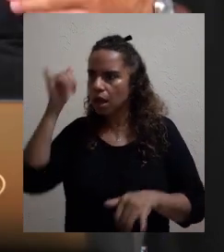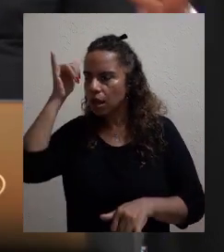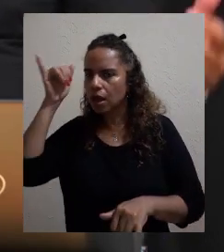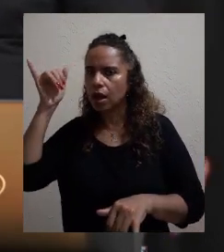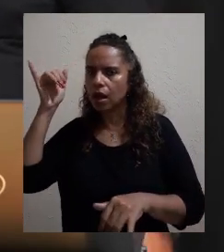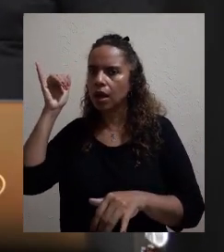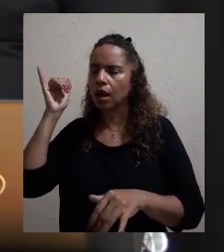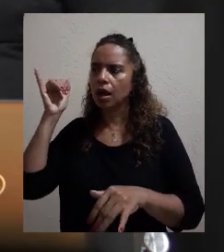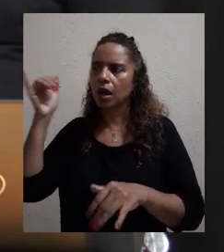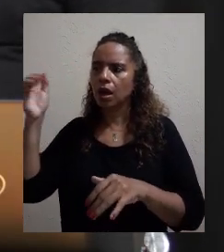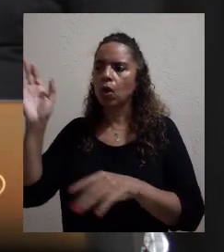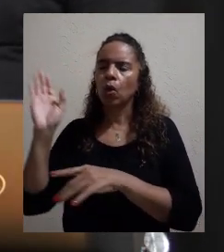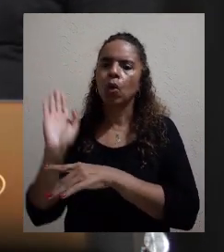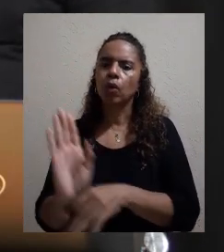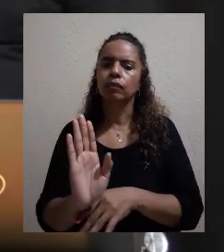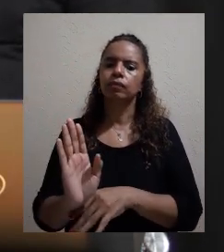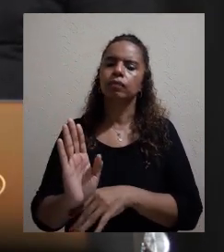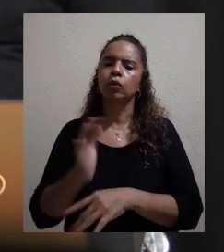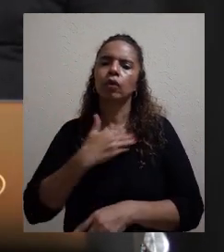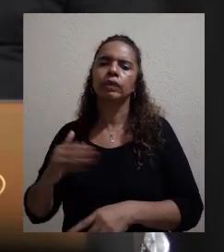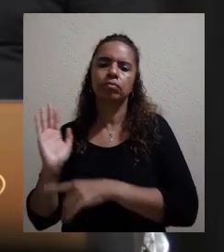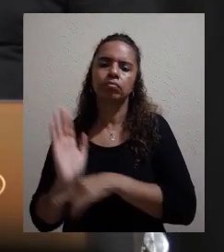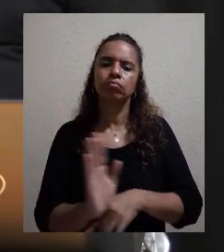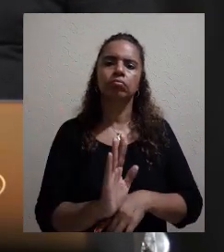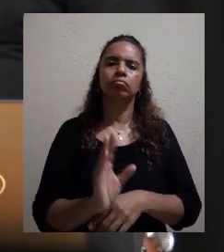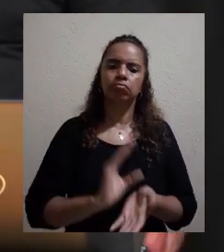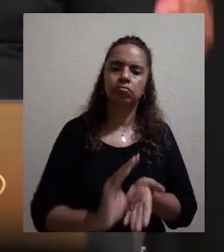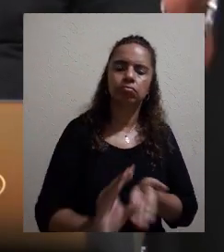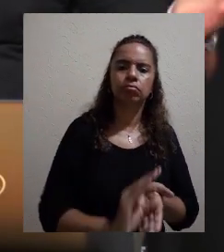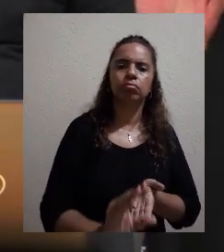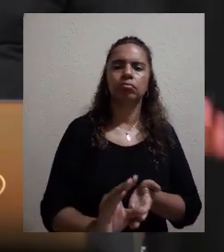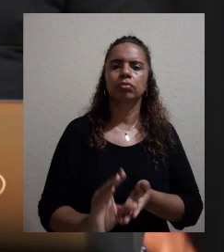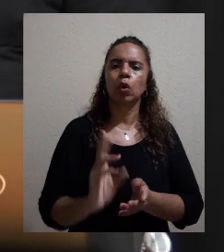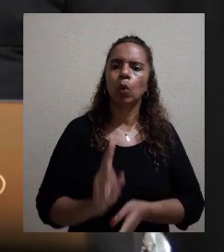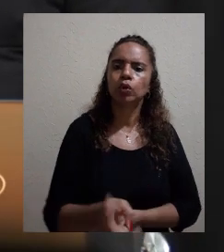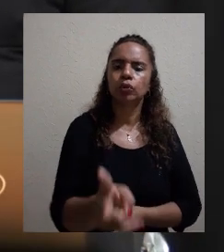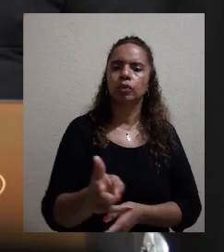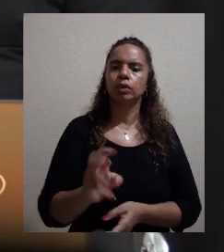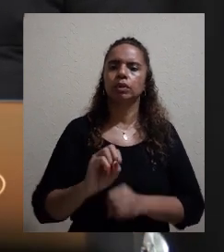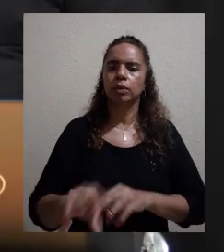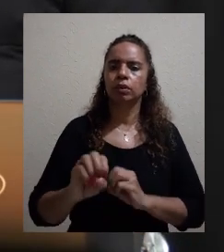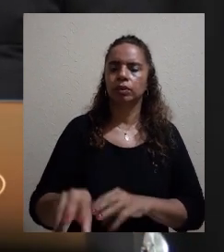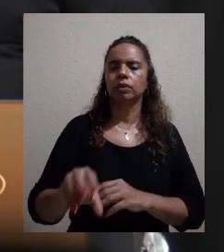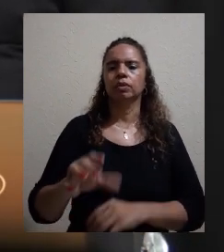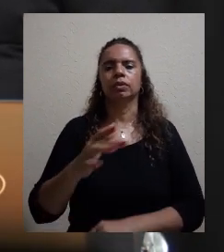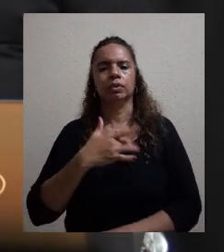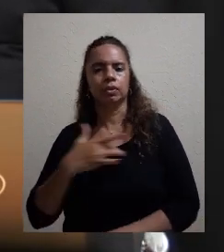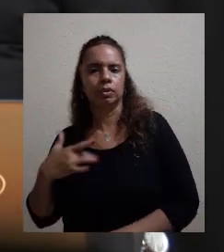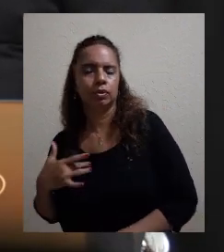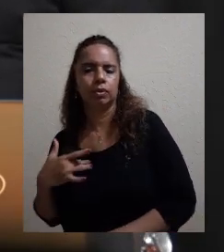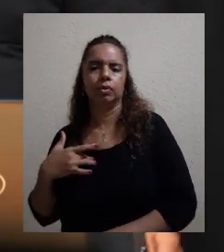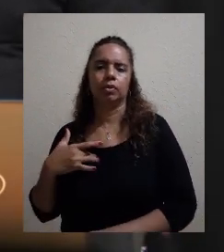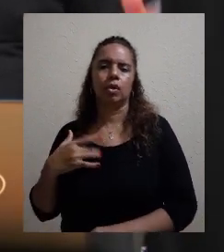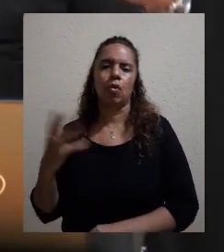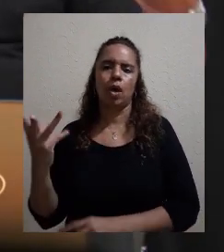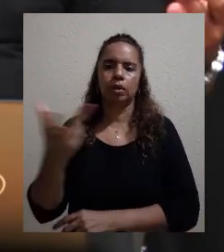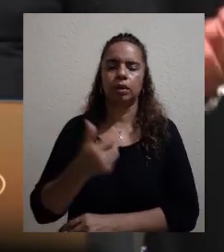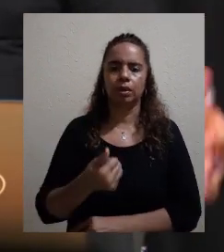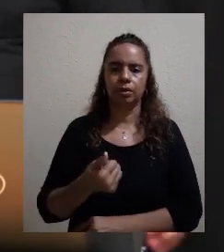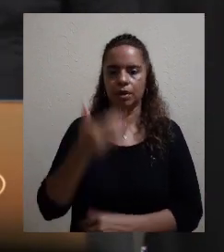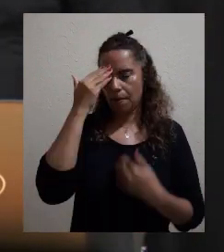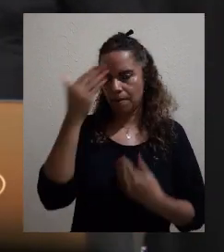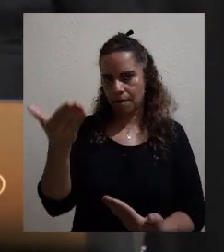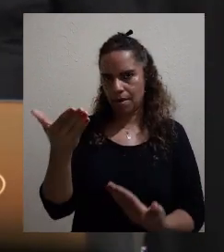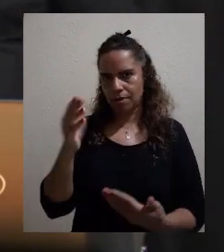sociais durante esse período contra os ataques ao servidor público e pela manutenção dos orçamentos de saúde e educação, para que a